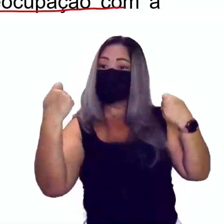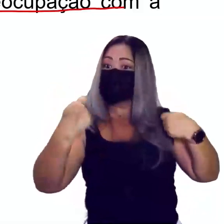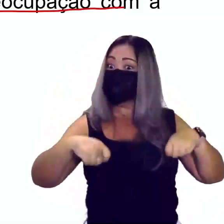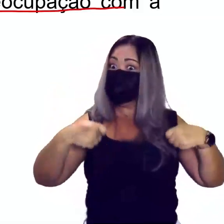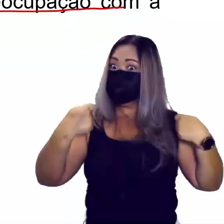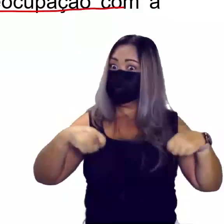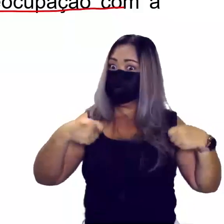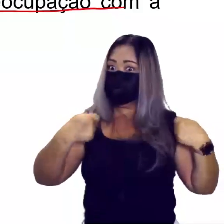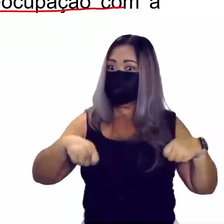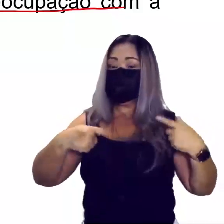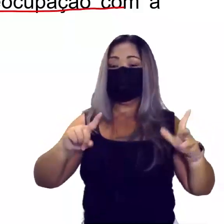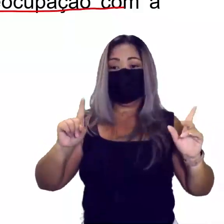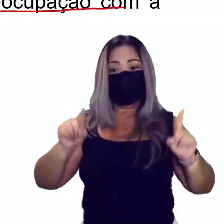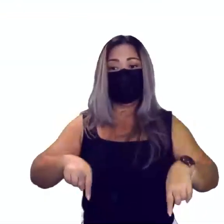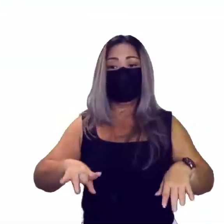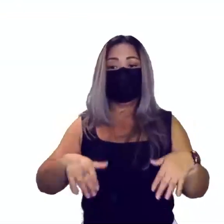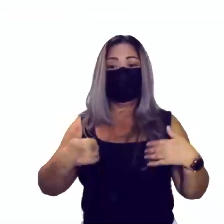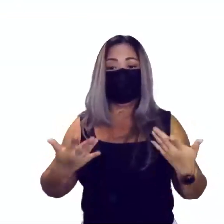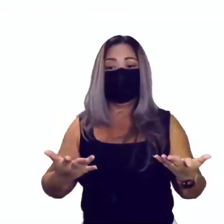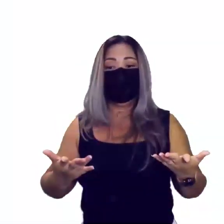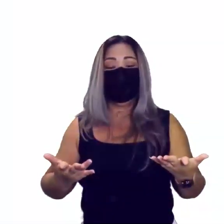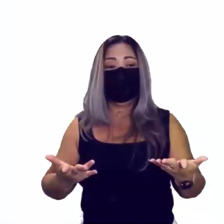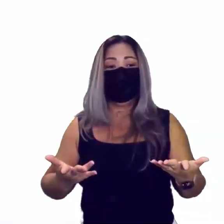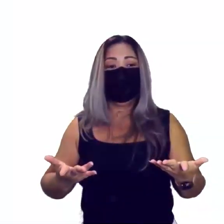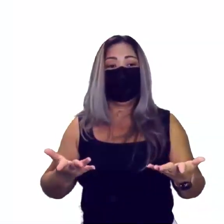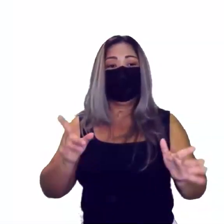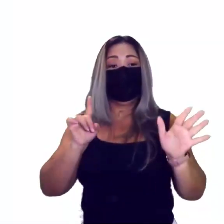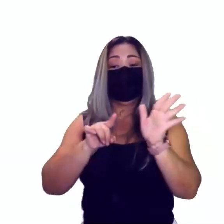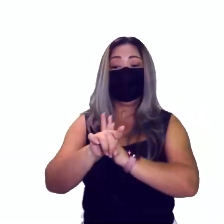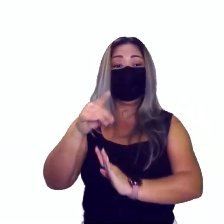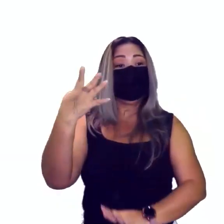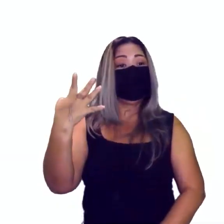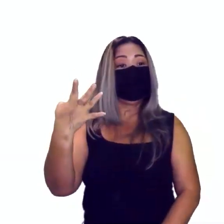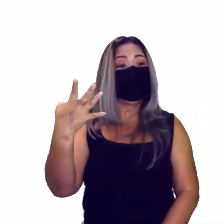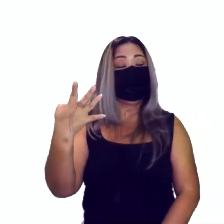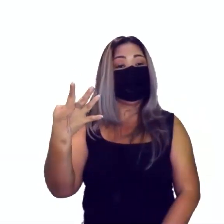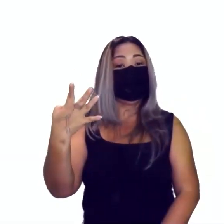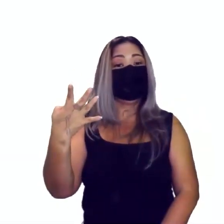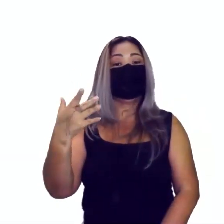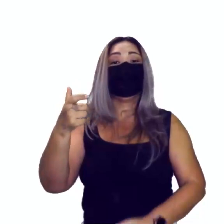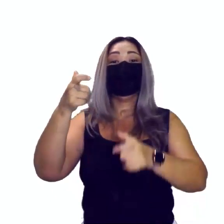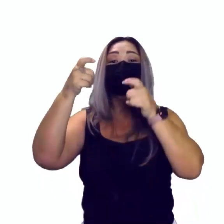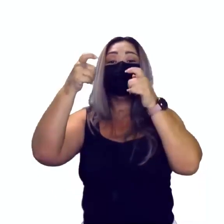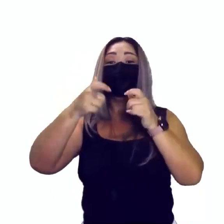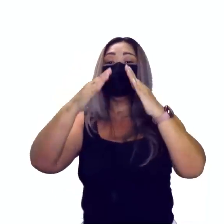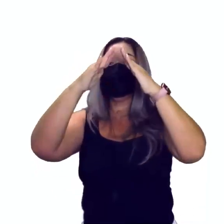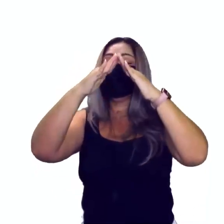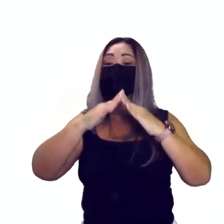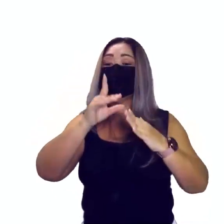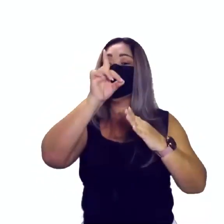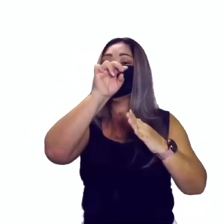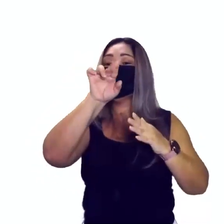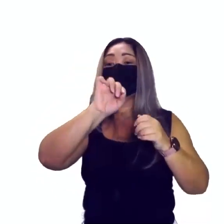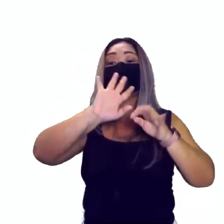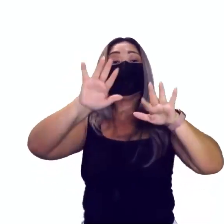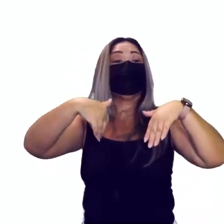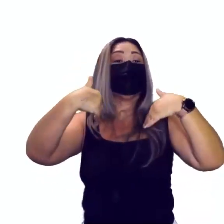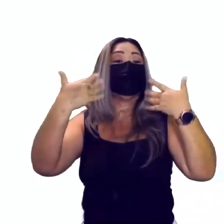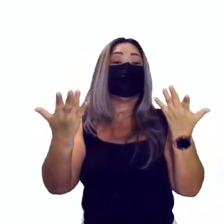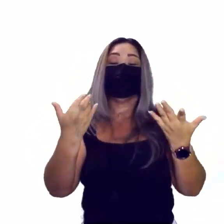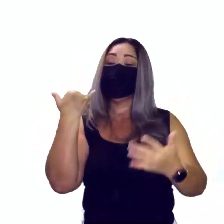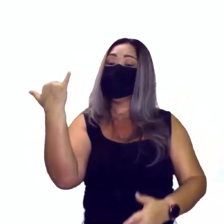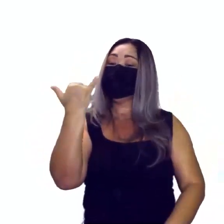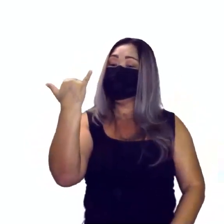Então é ético isso. Vamos lá para a questão 4, olha aí. Onde era a morada dos deuses e qual